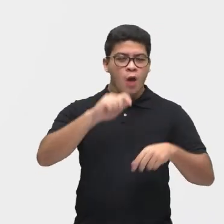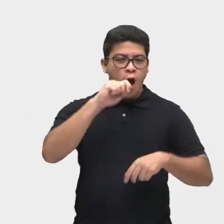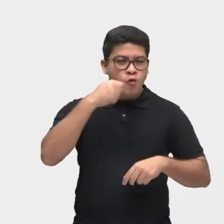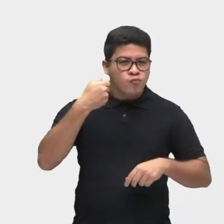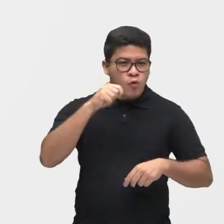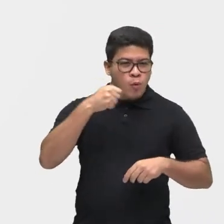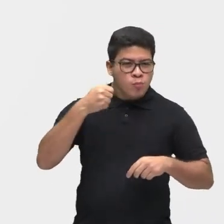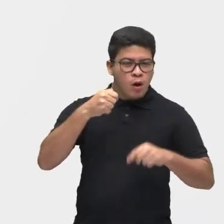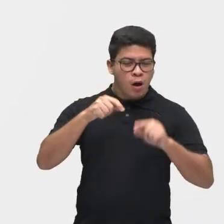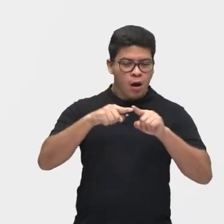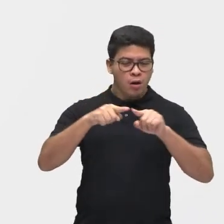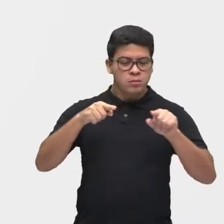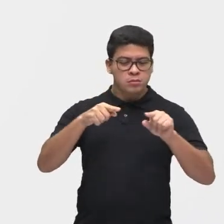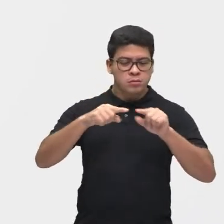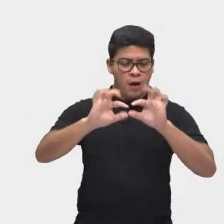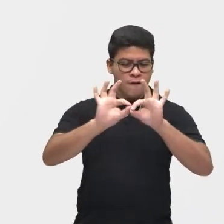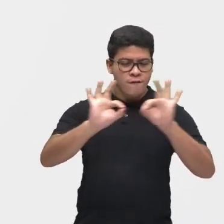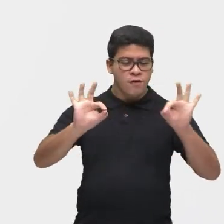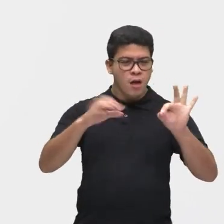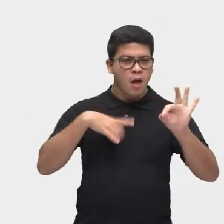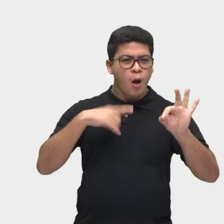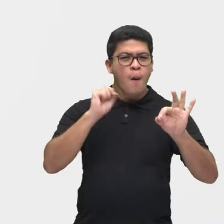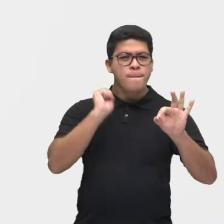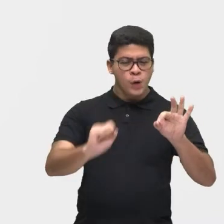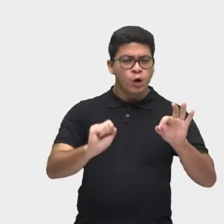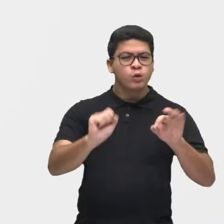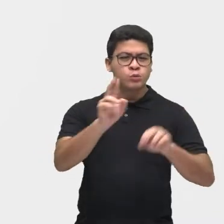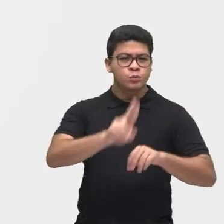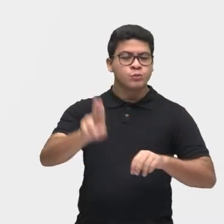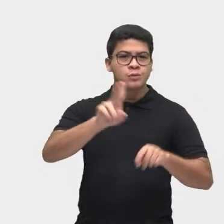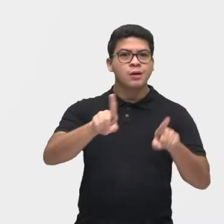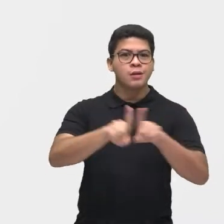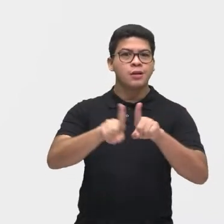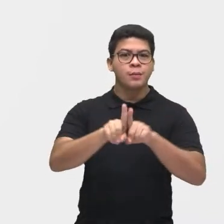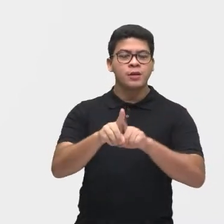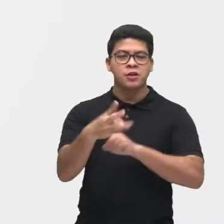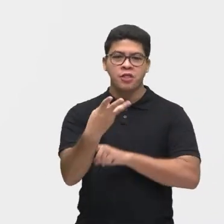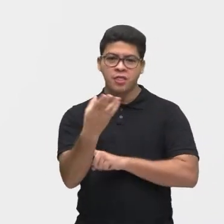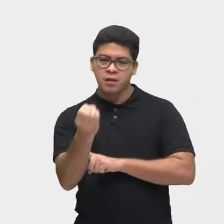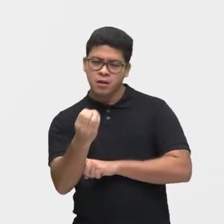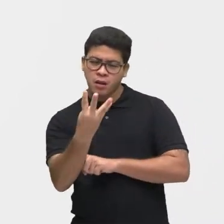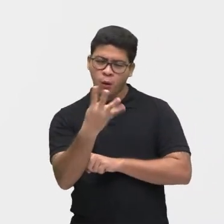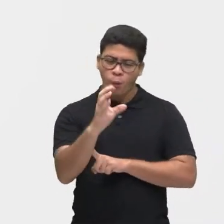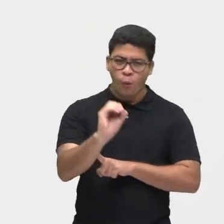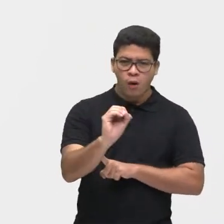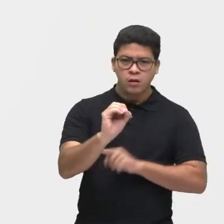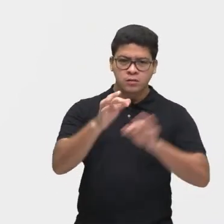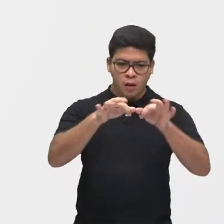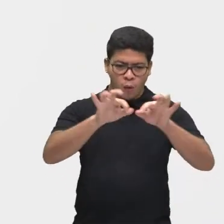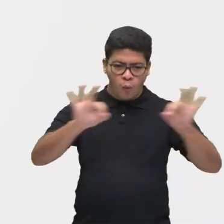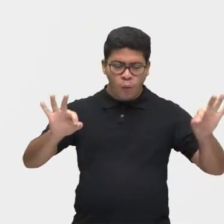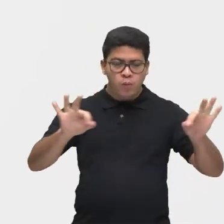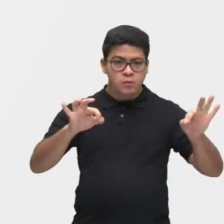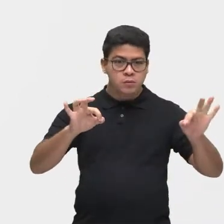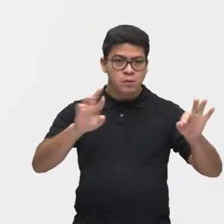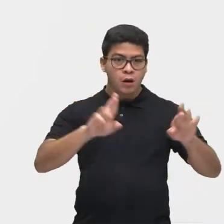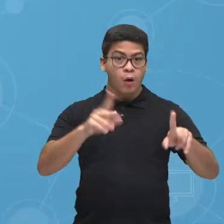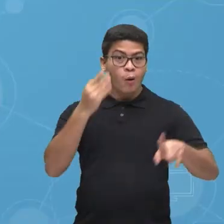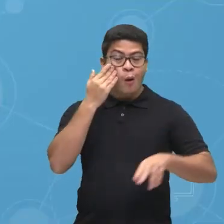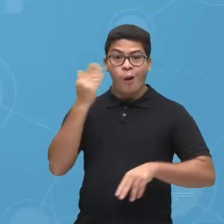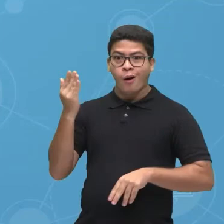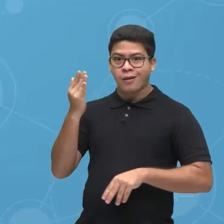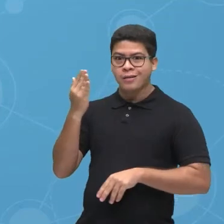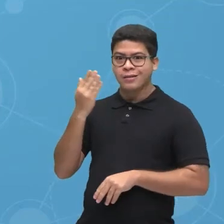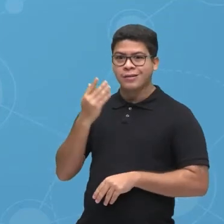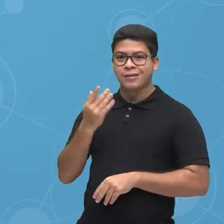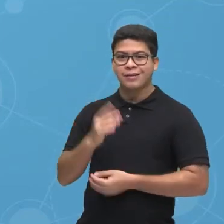40 centímetros de comprimento. Essa fita de cetim que vocês estão vendo, 6 centímetros, é de largura, tá bom? E olha só aqui para mim agora, para vocês